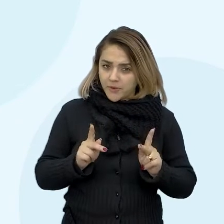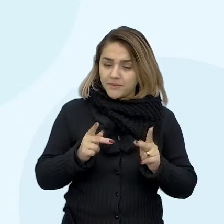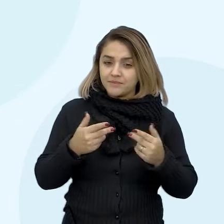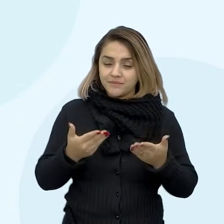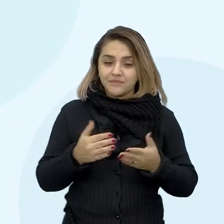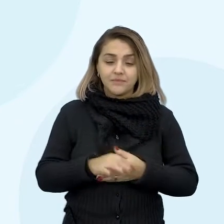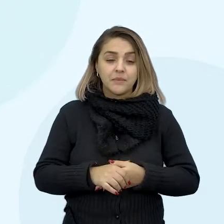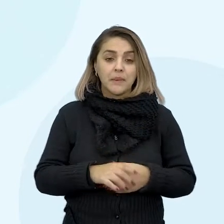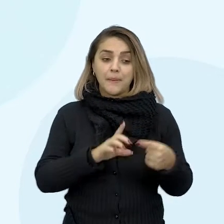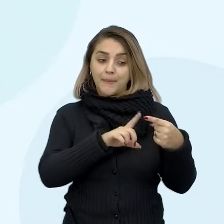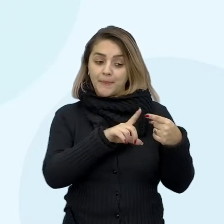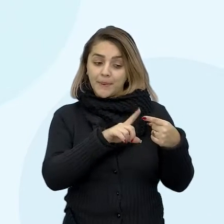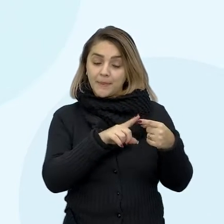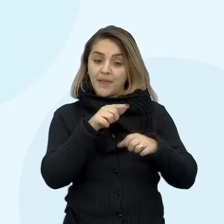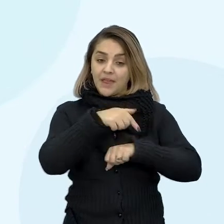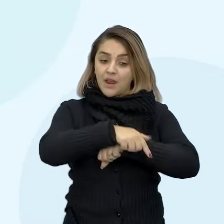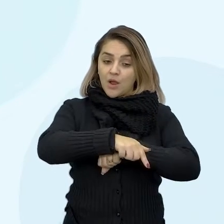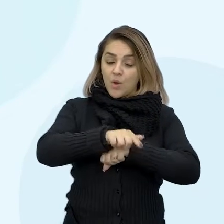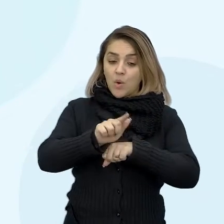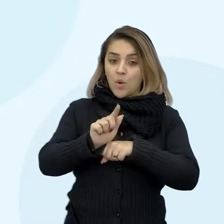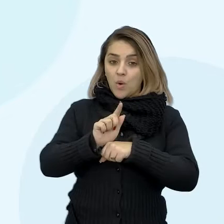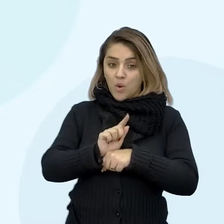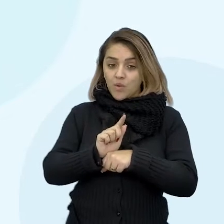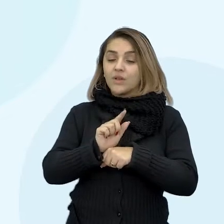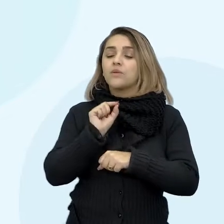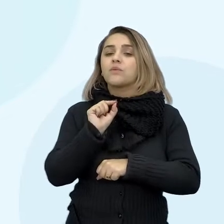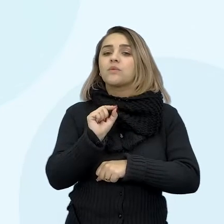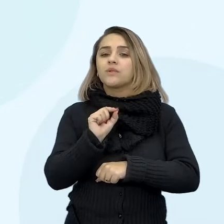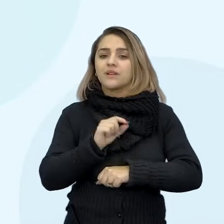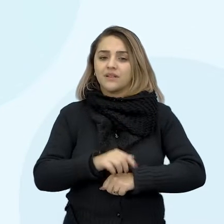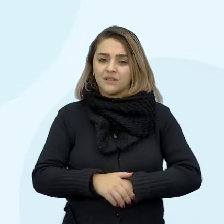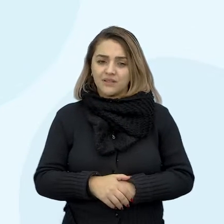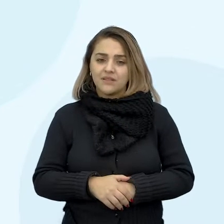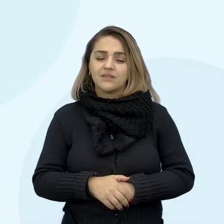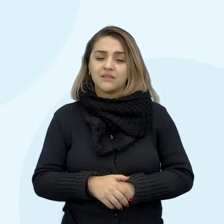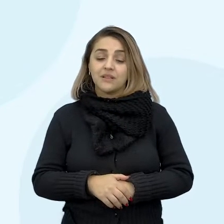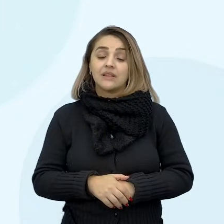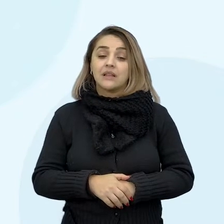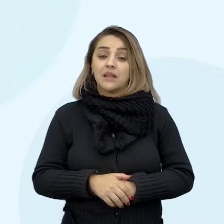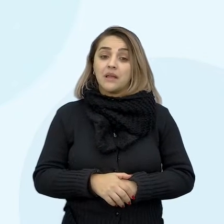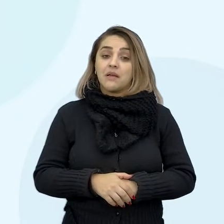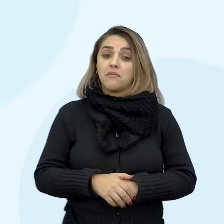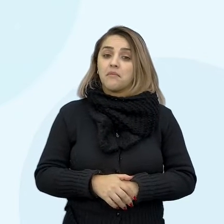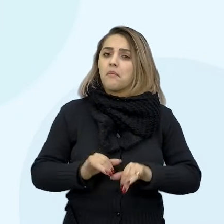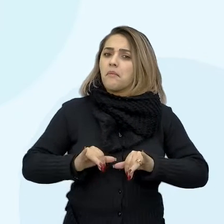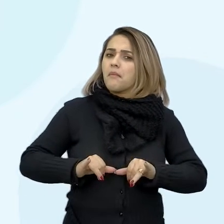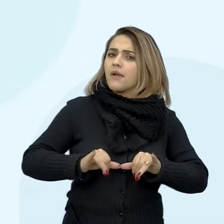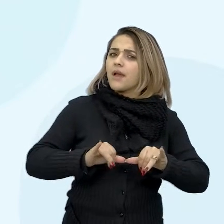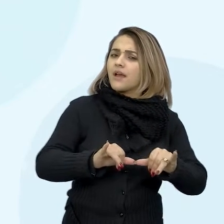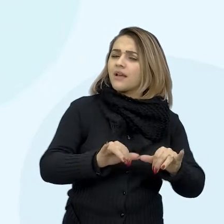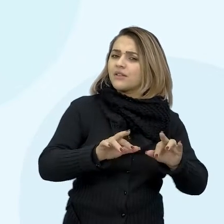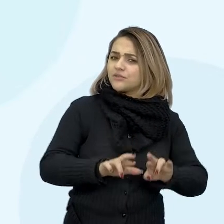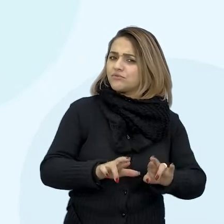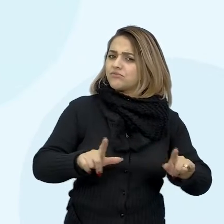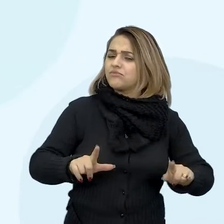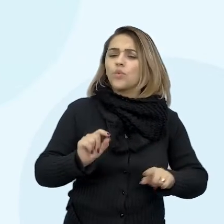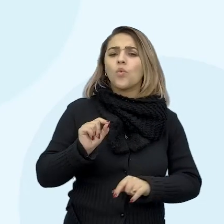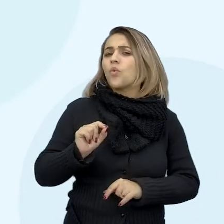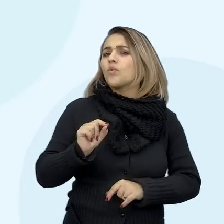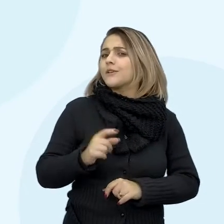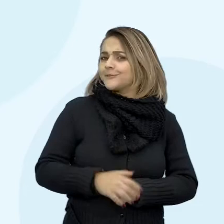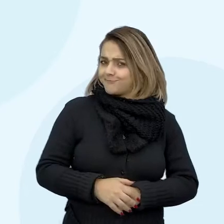A primeira ONG que a gente vai trazer aqui é chamada de Mercado Diferente. Como que ela